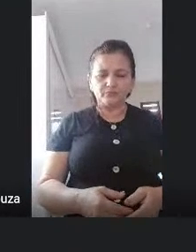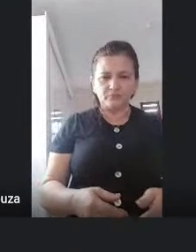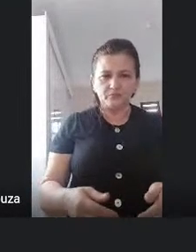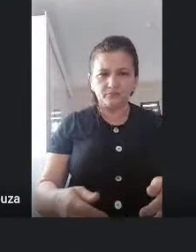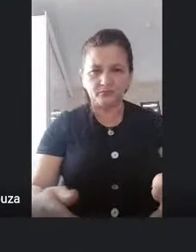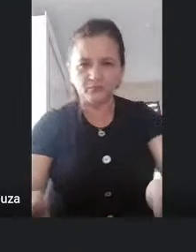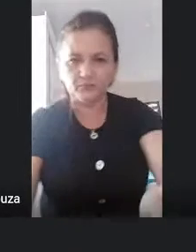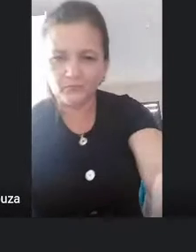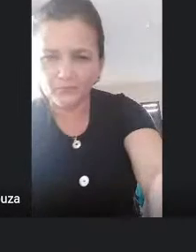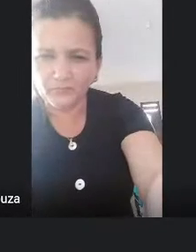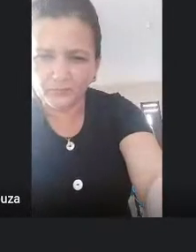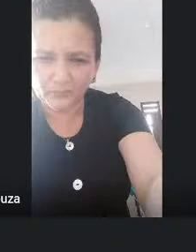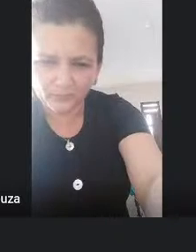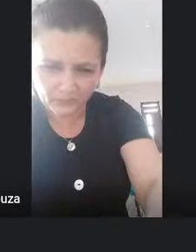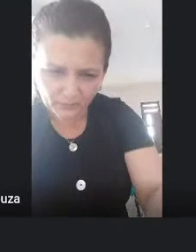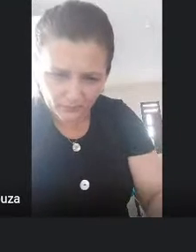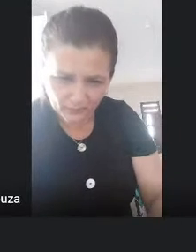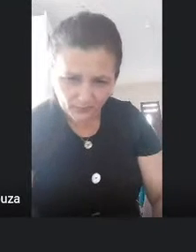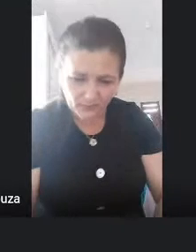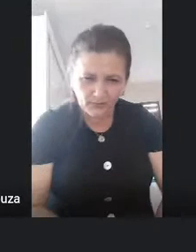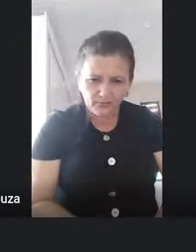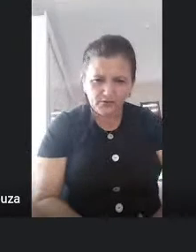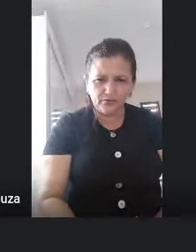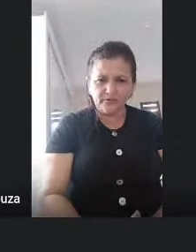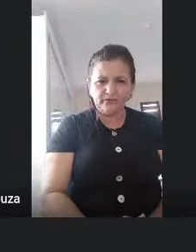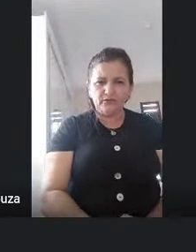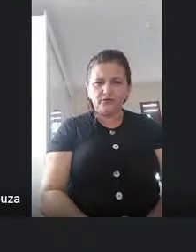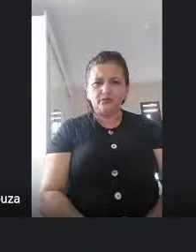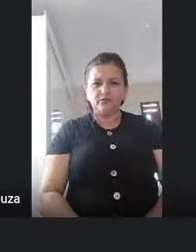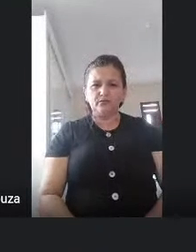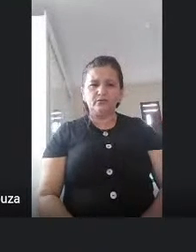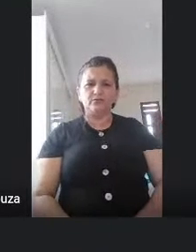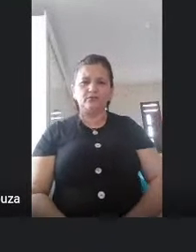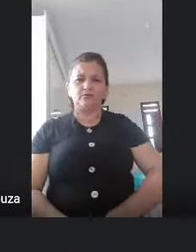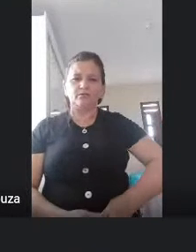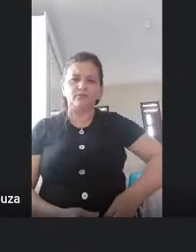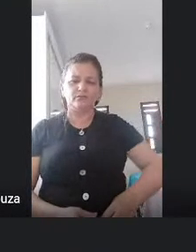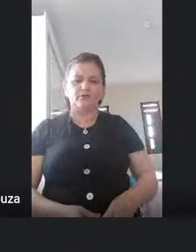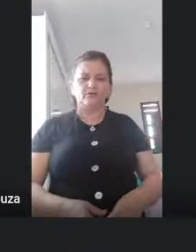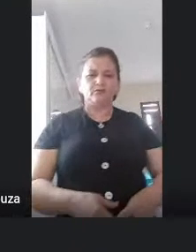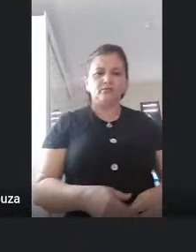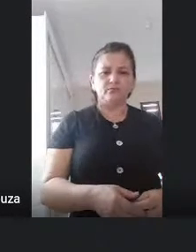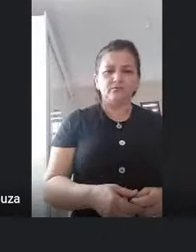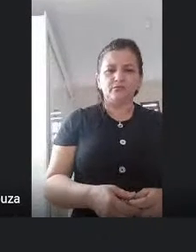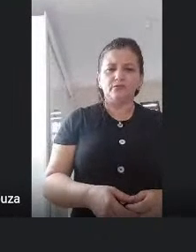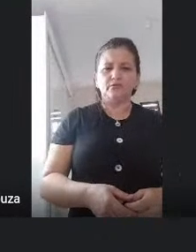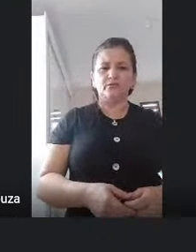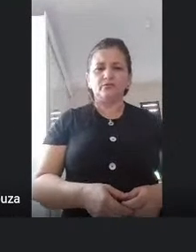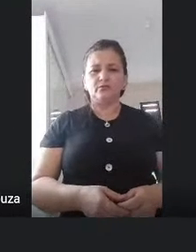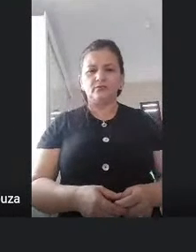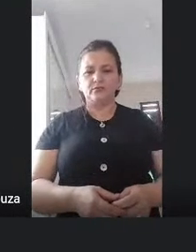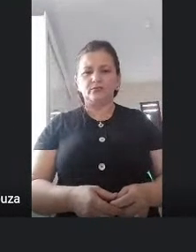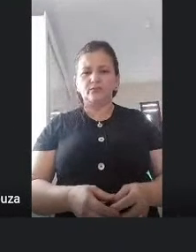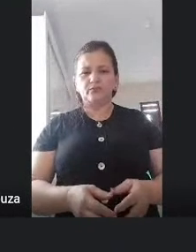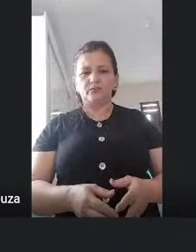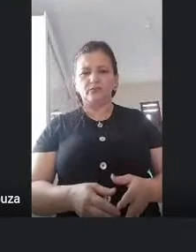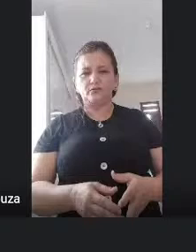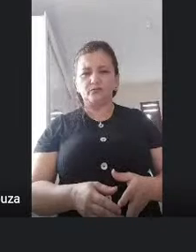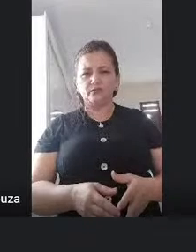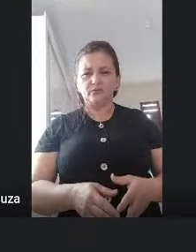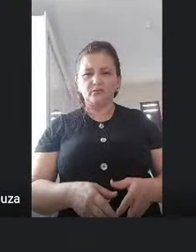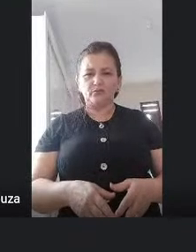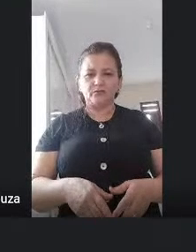as doenças e agravos transmissíveis e as infecções sexualmente transmissíveis. Então, nós trabalhamos com populações